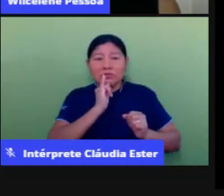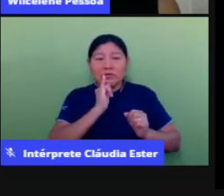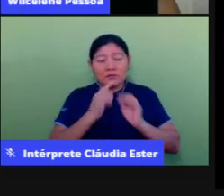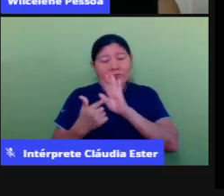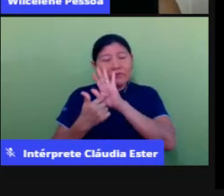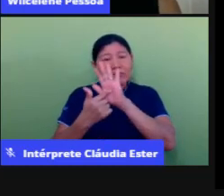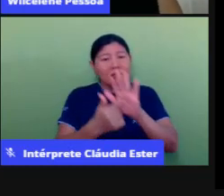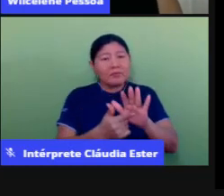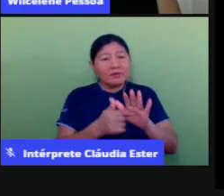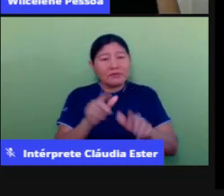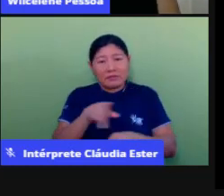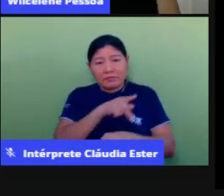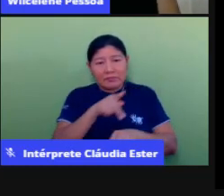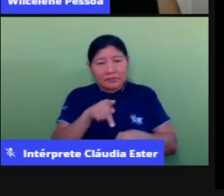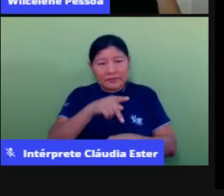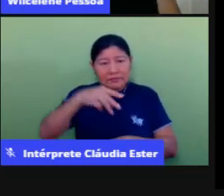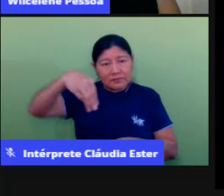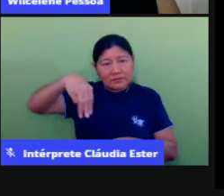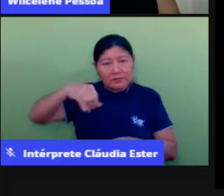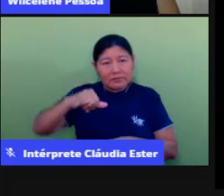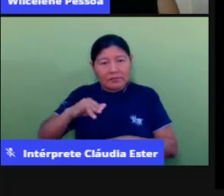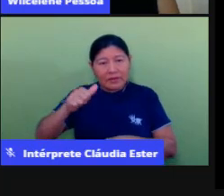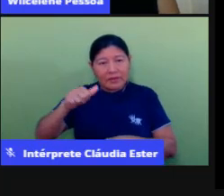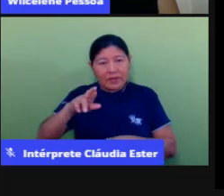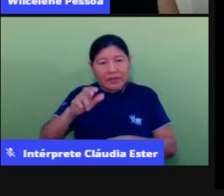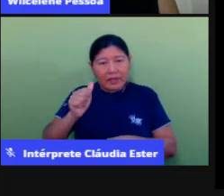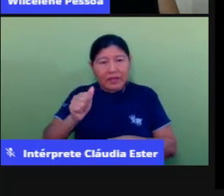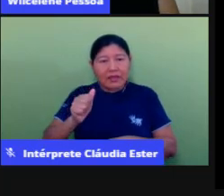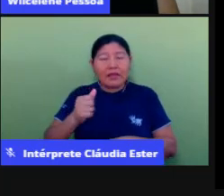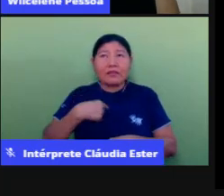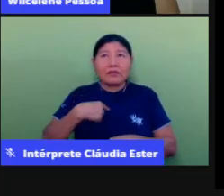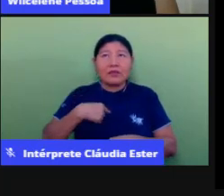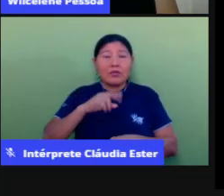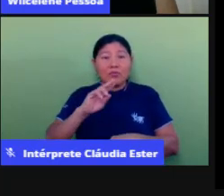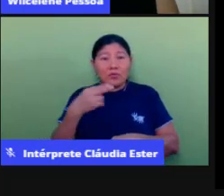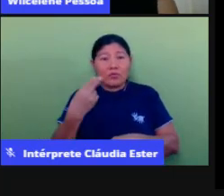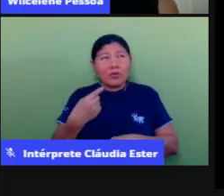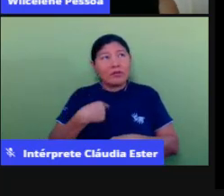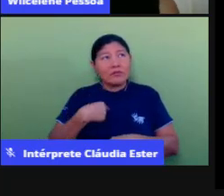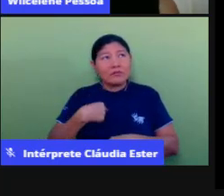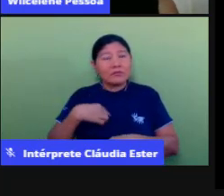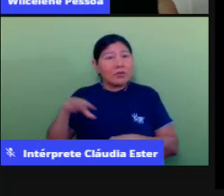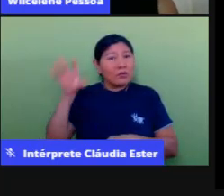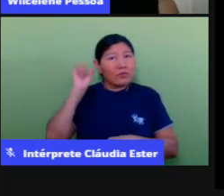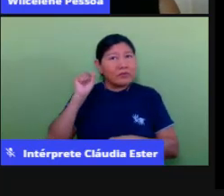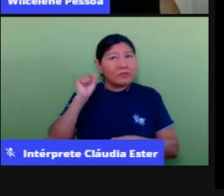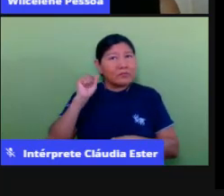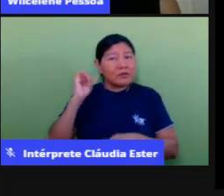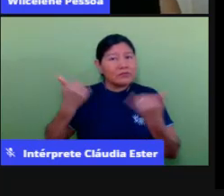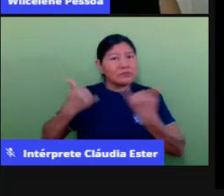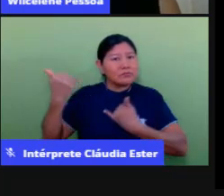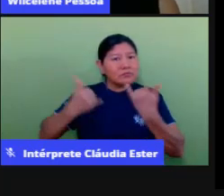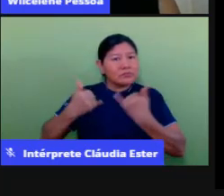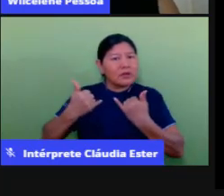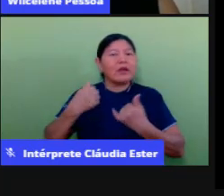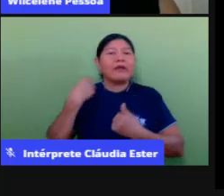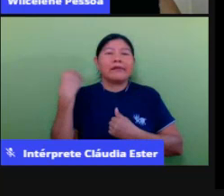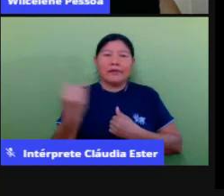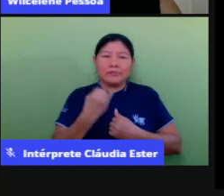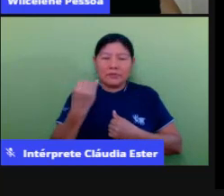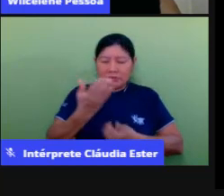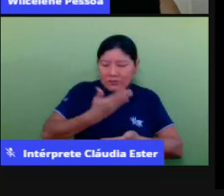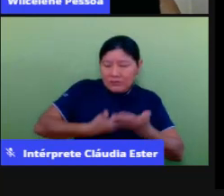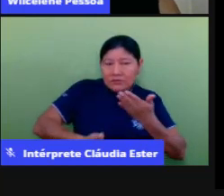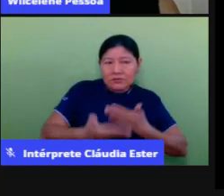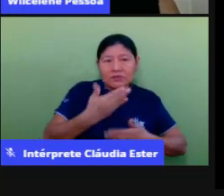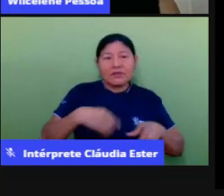atividades complementares, que foi algo que chegou até nós, então acho que é bacana a gente trocar. Então, por exemplo, quando eu